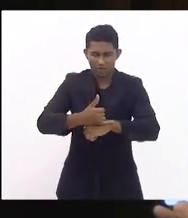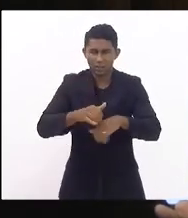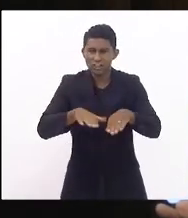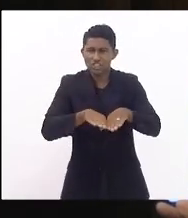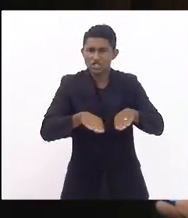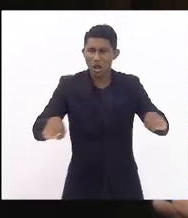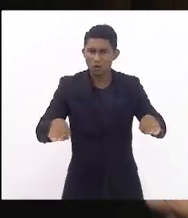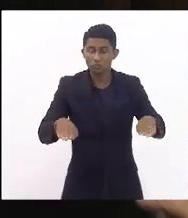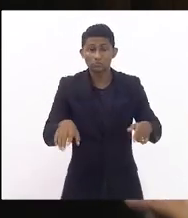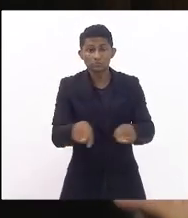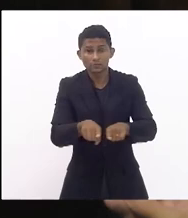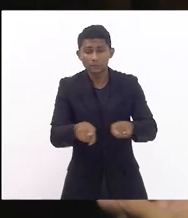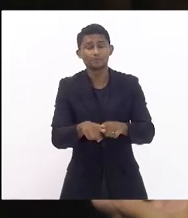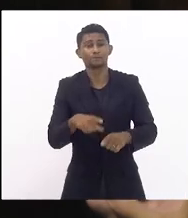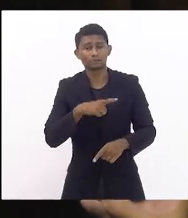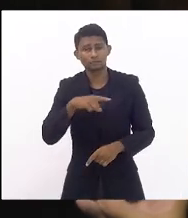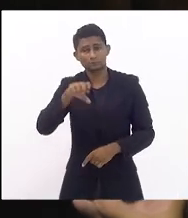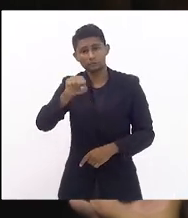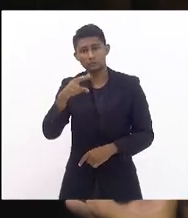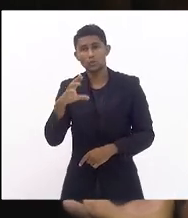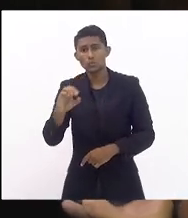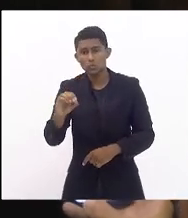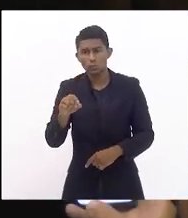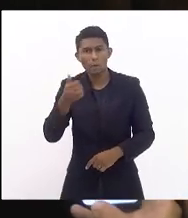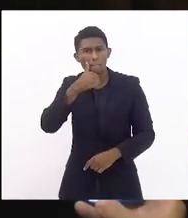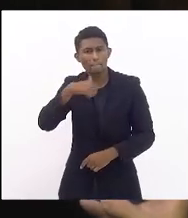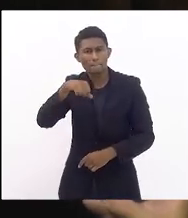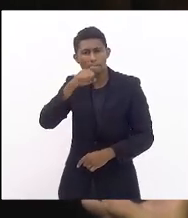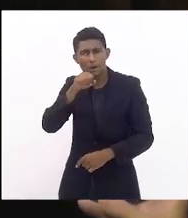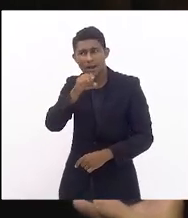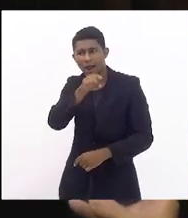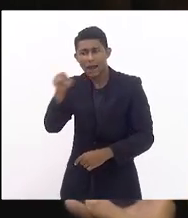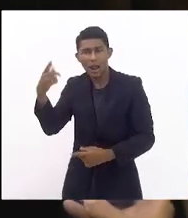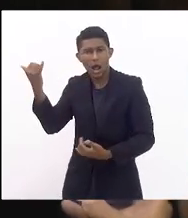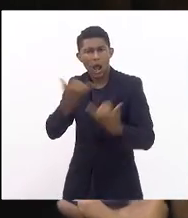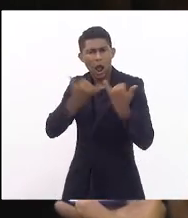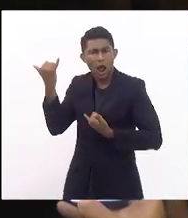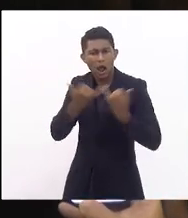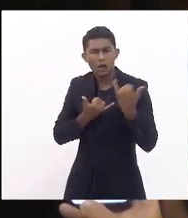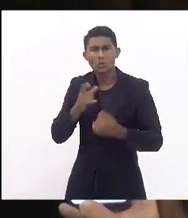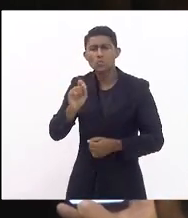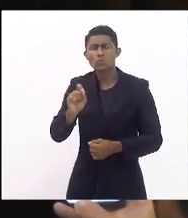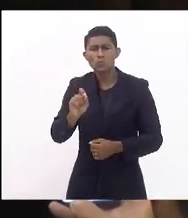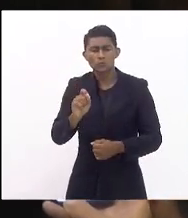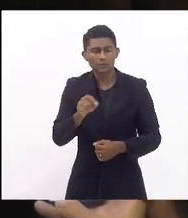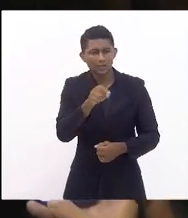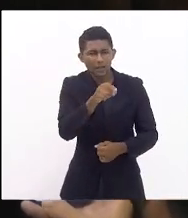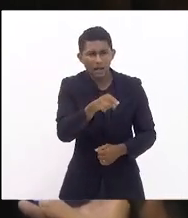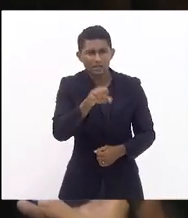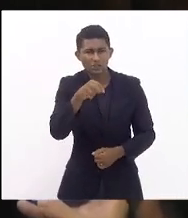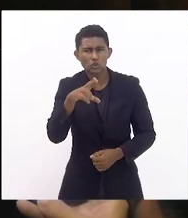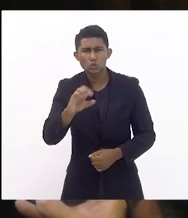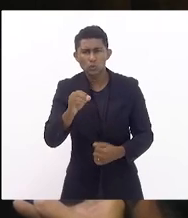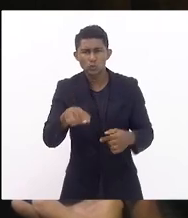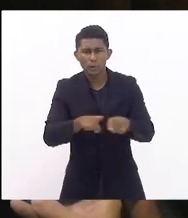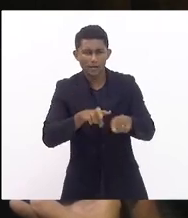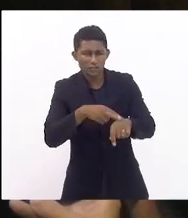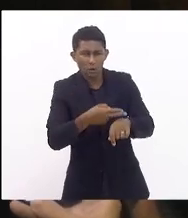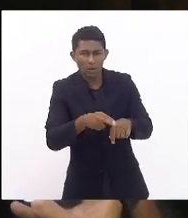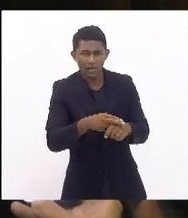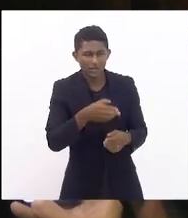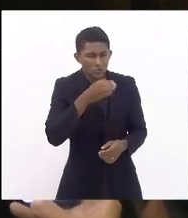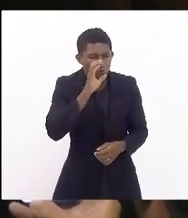fui relatada pelas mães que eles estavam recebendo o suco e o Nescau quentes. E fui